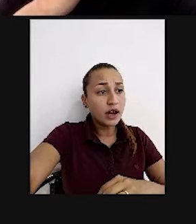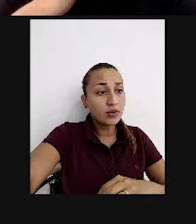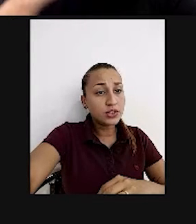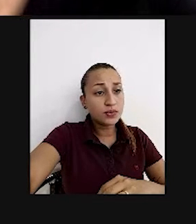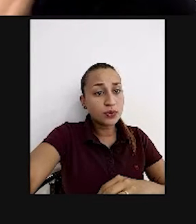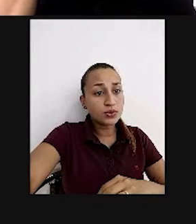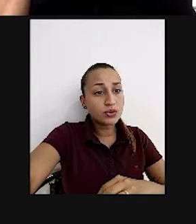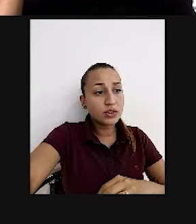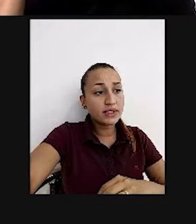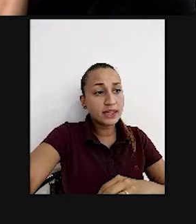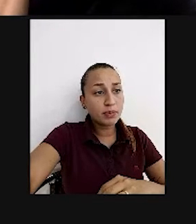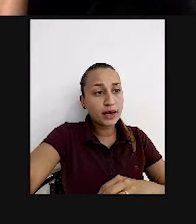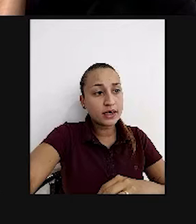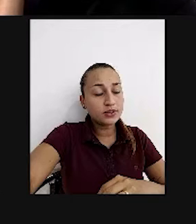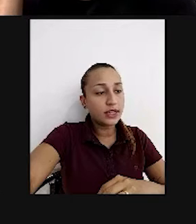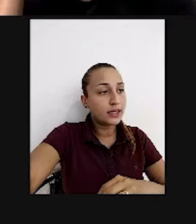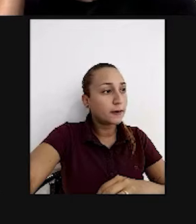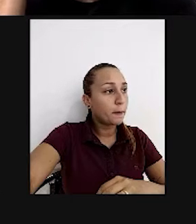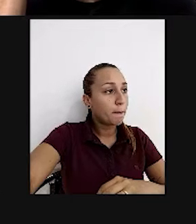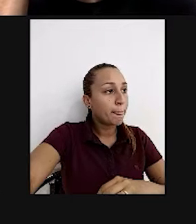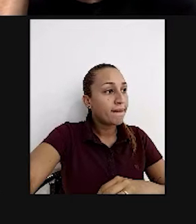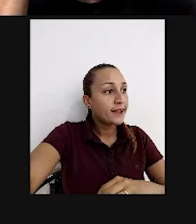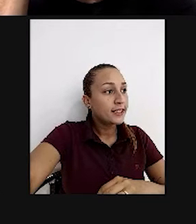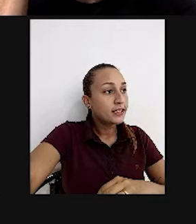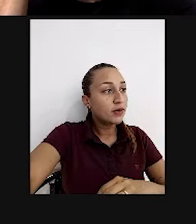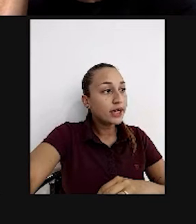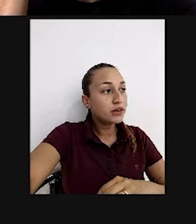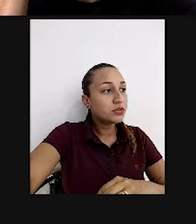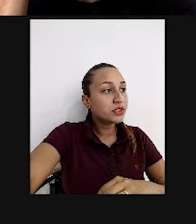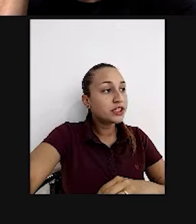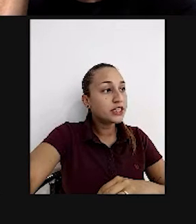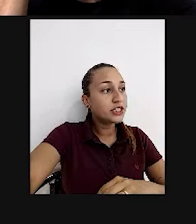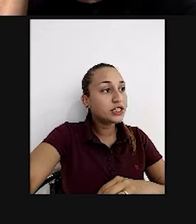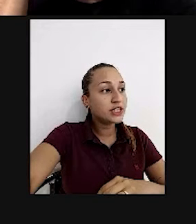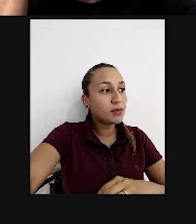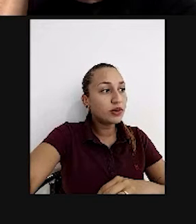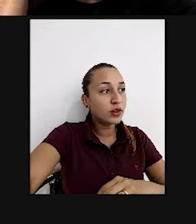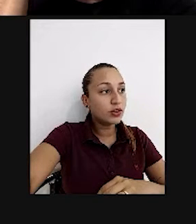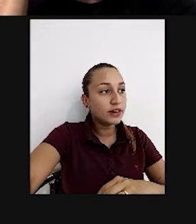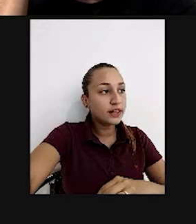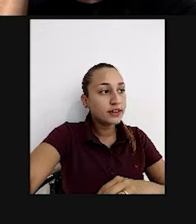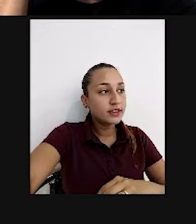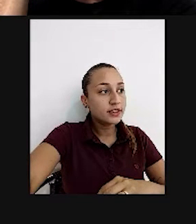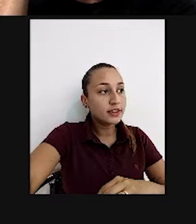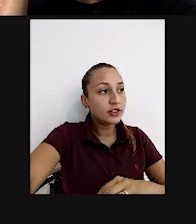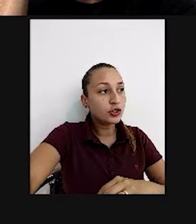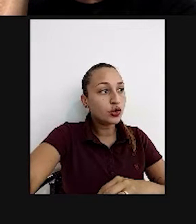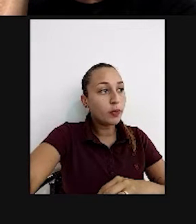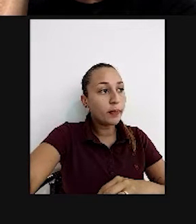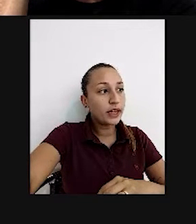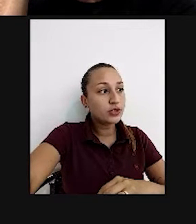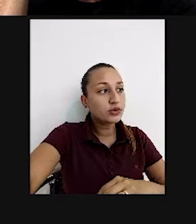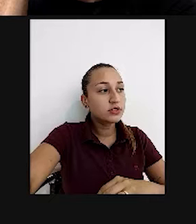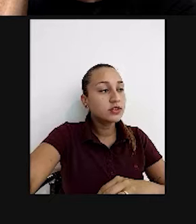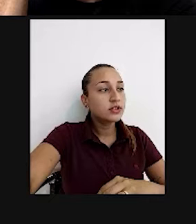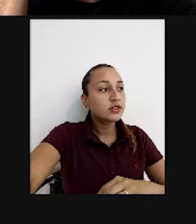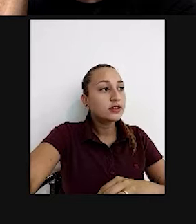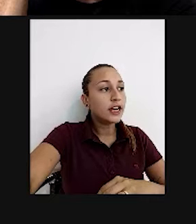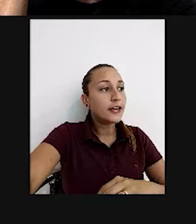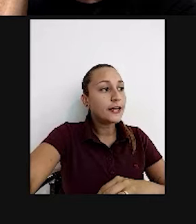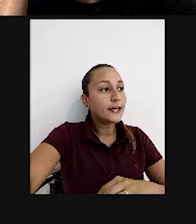né, ao esforço que vai ser aplicado nele. Então, aqui no 3D, a gente já modelou, né, no